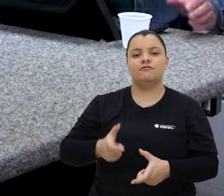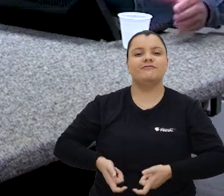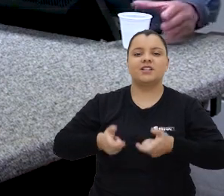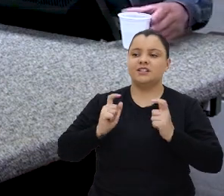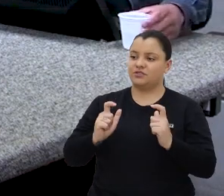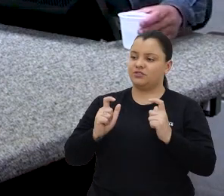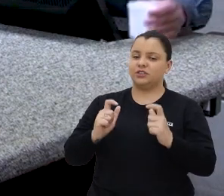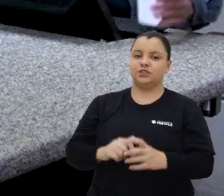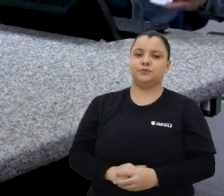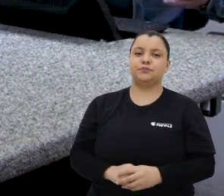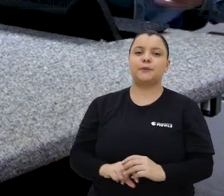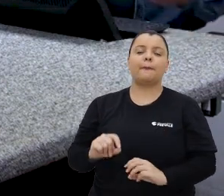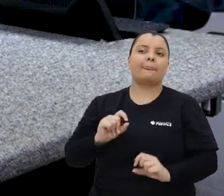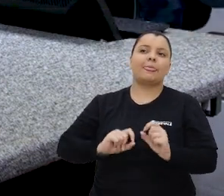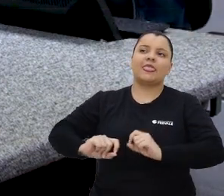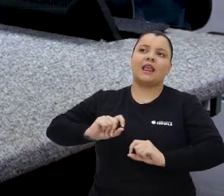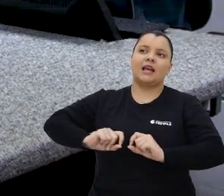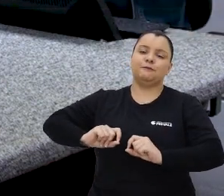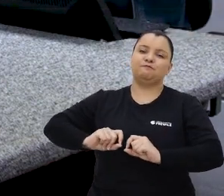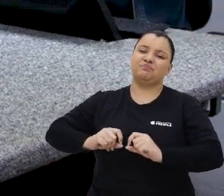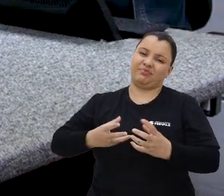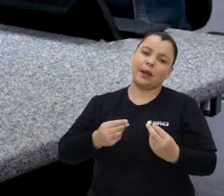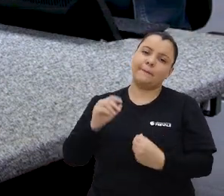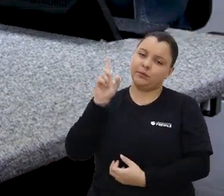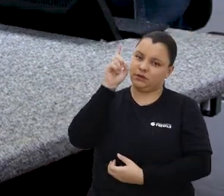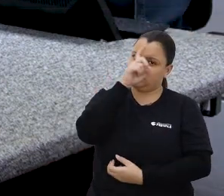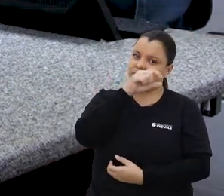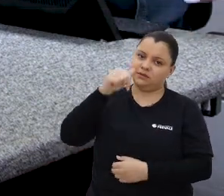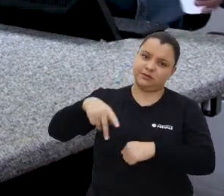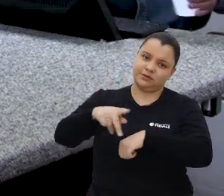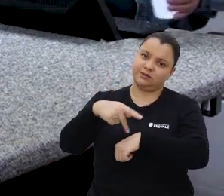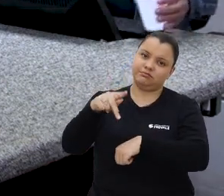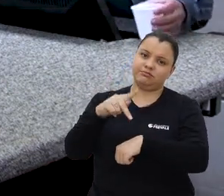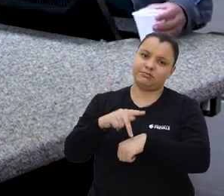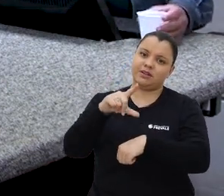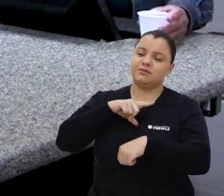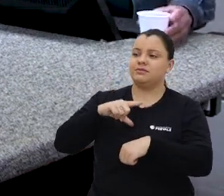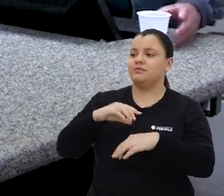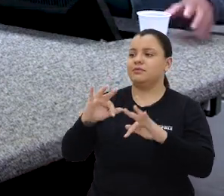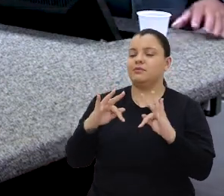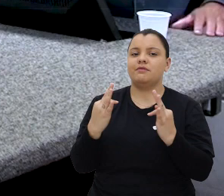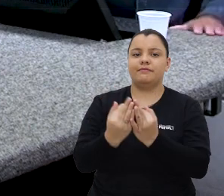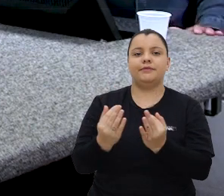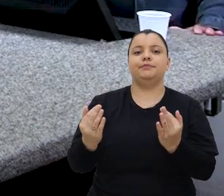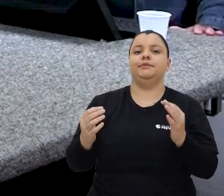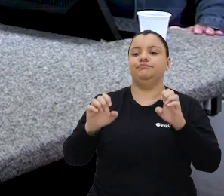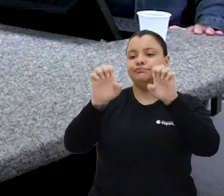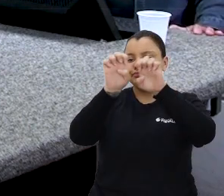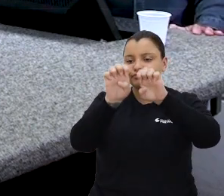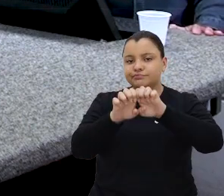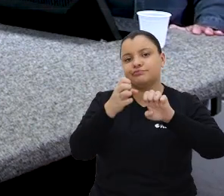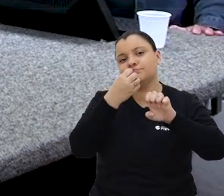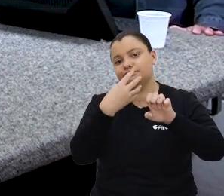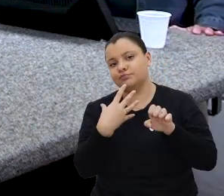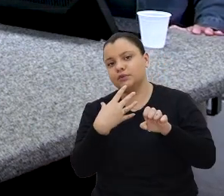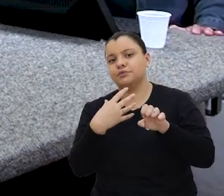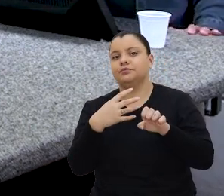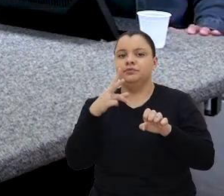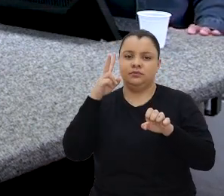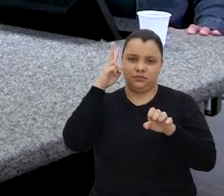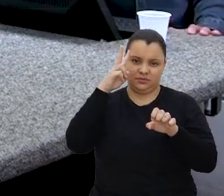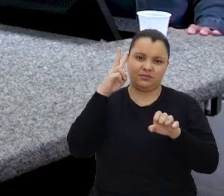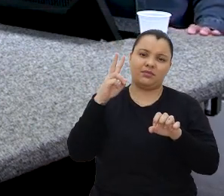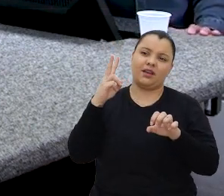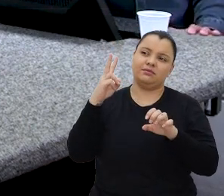sorte, né, que é muito difícil no nosso país ter uma família estruturada, né? Porque a gente sabe que, em virtude das mazelas